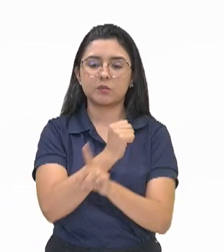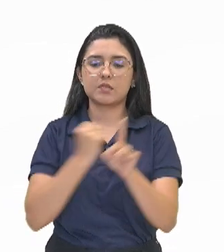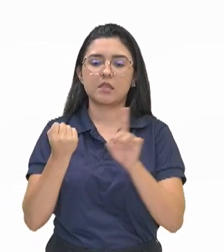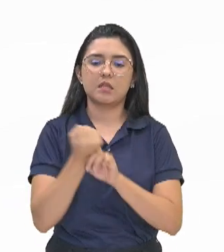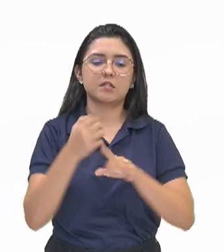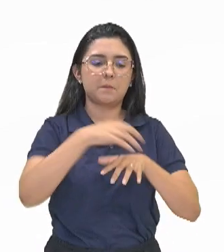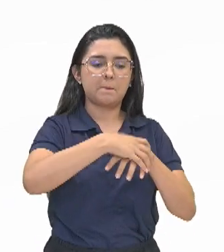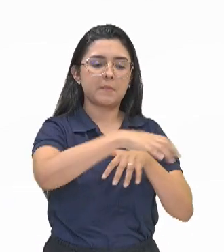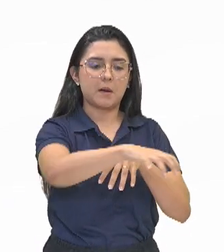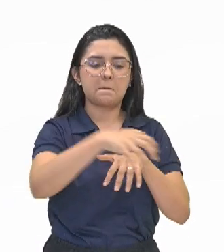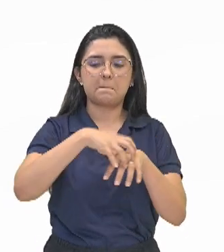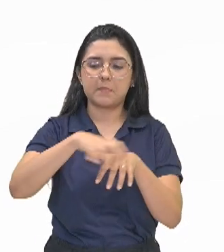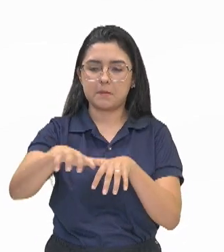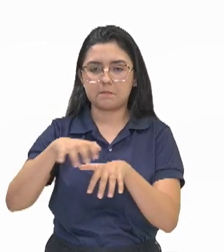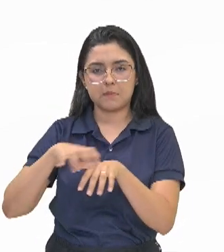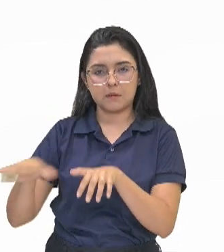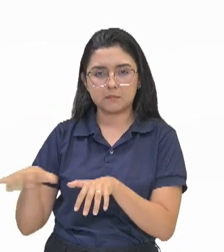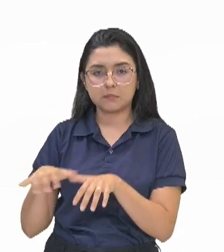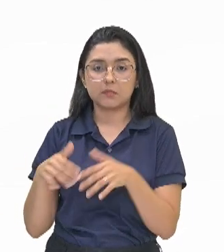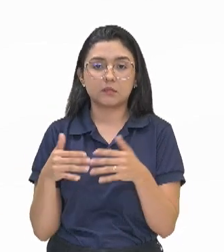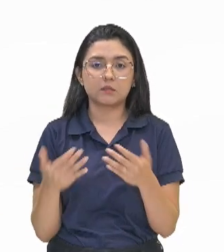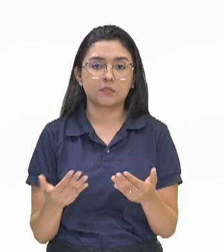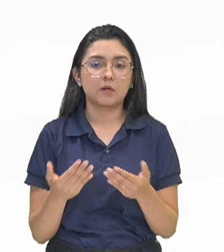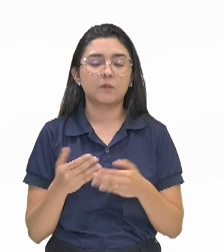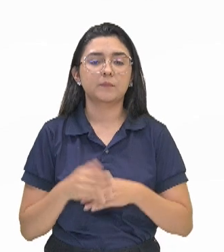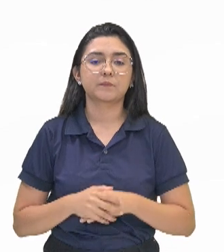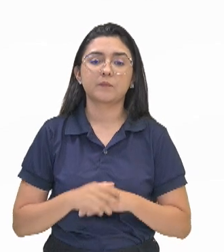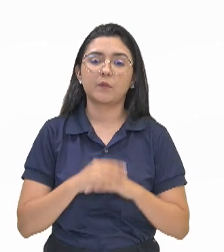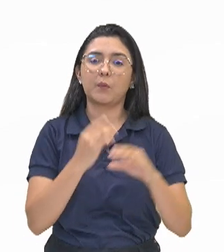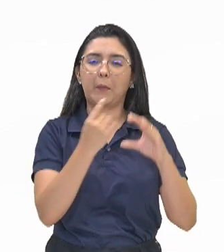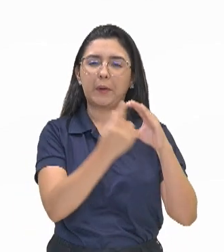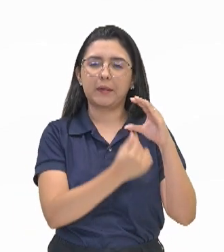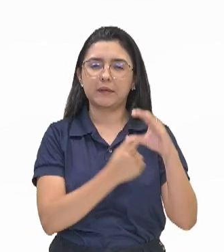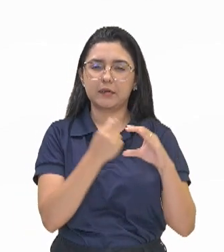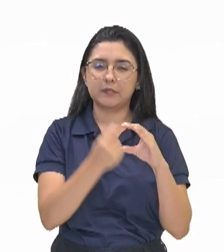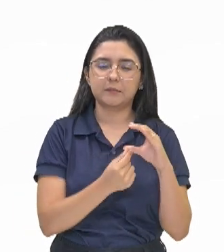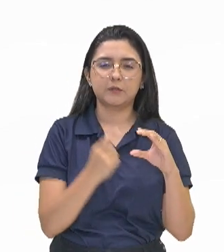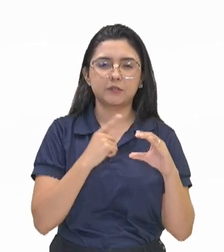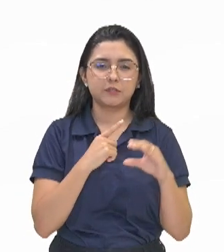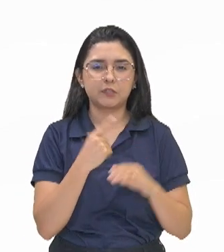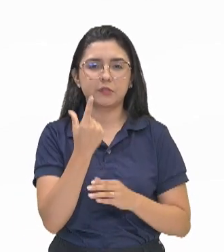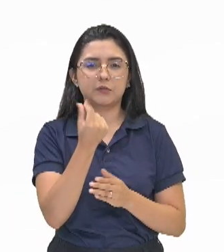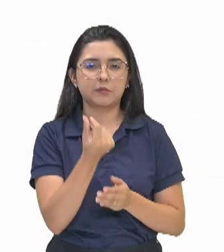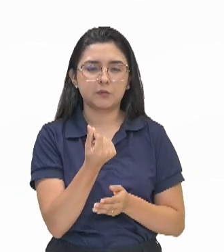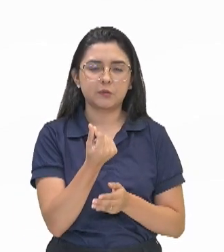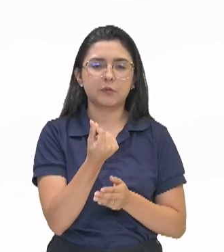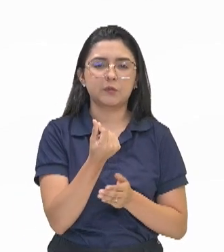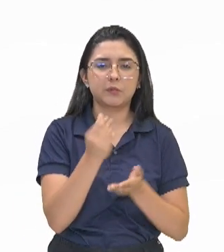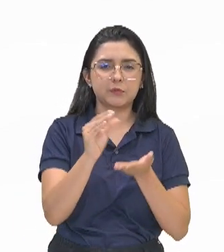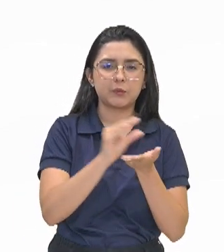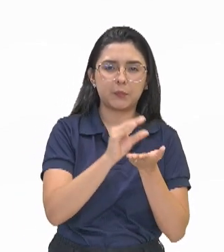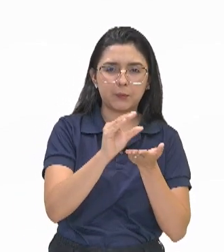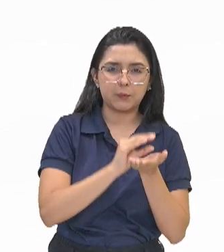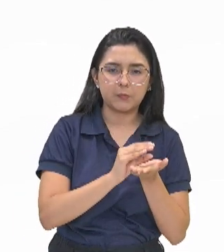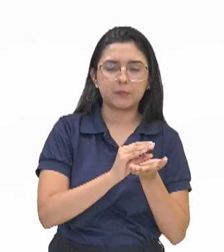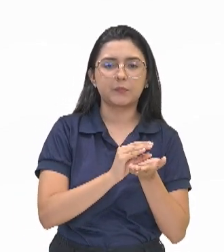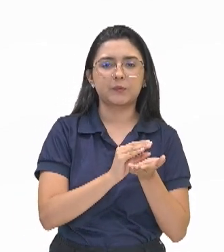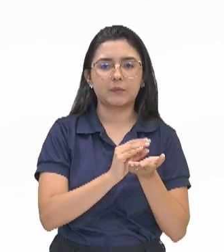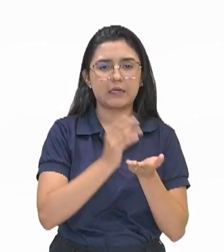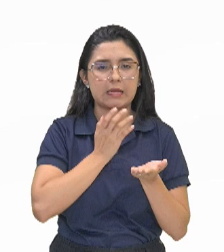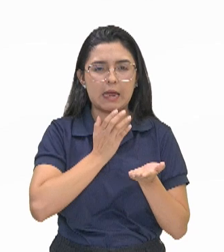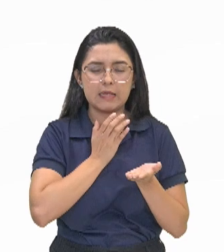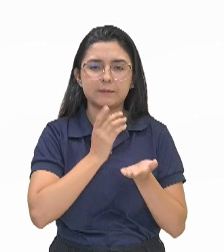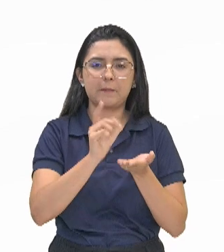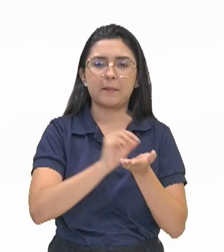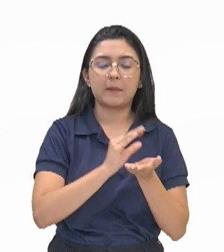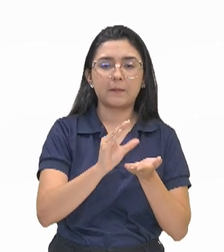o capitalismo. Então, devido a essa obtenção de lucro, essa acumulação de riquezas,